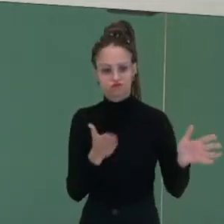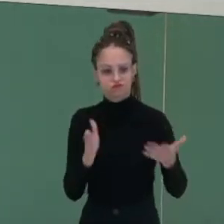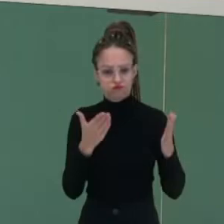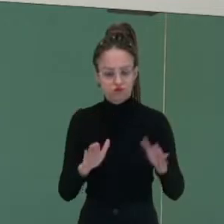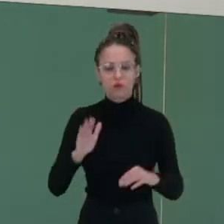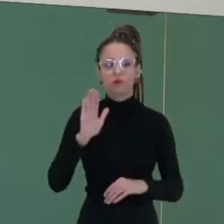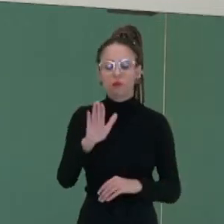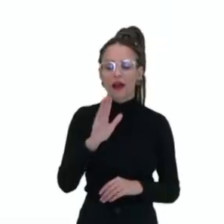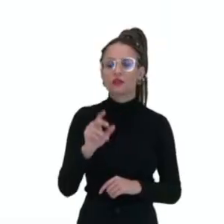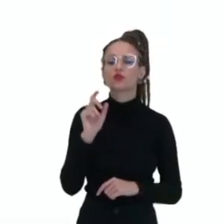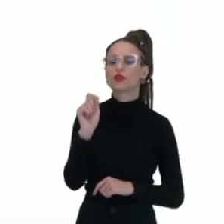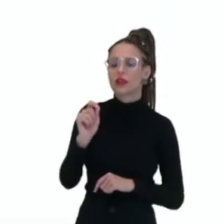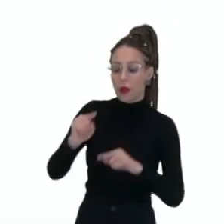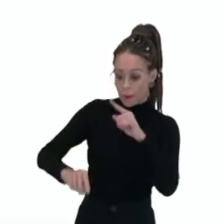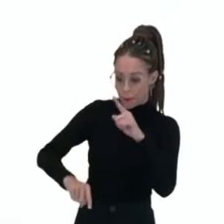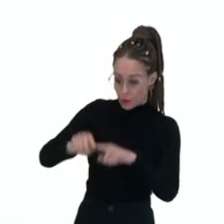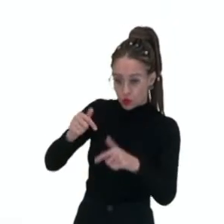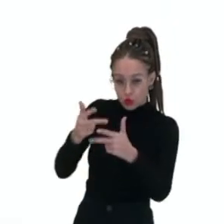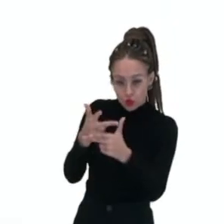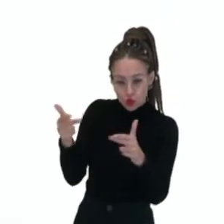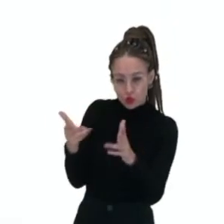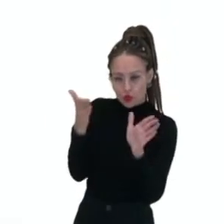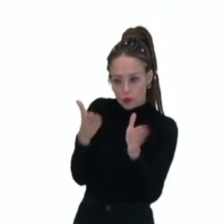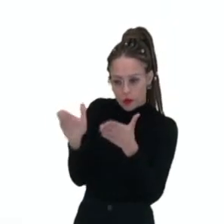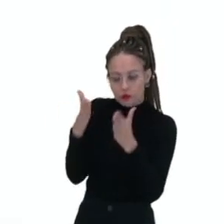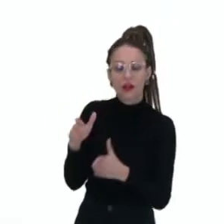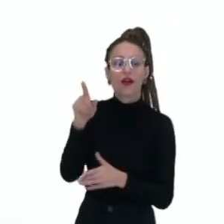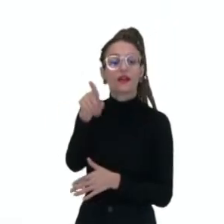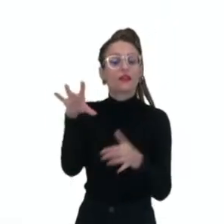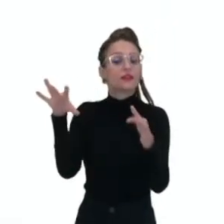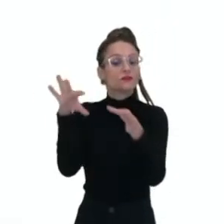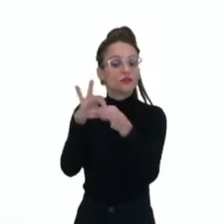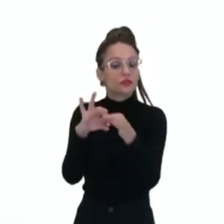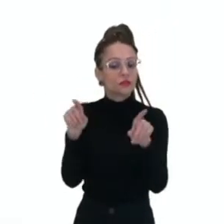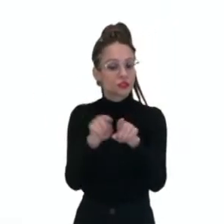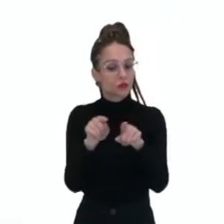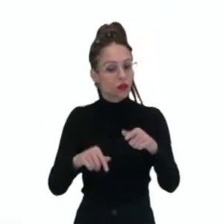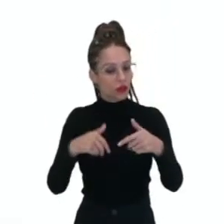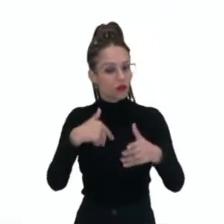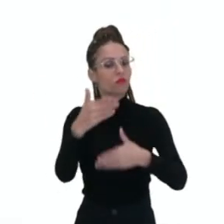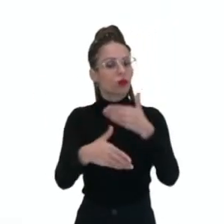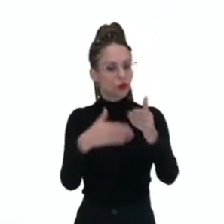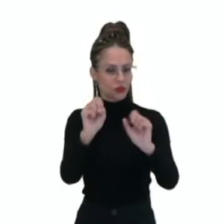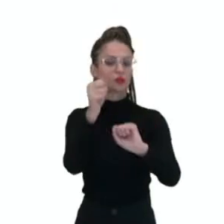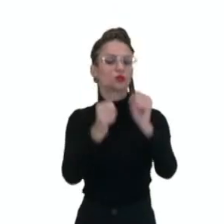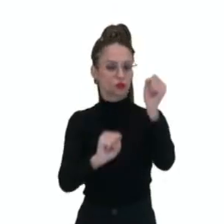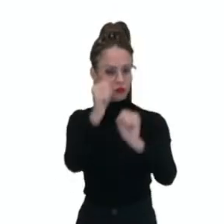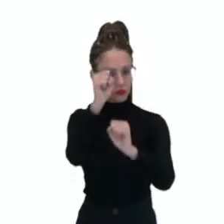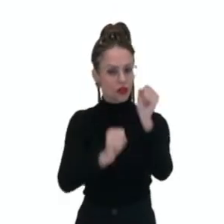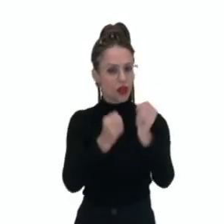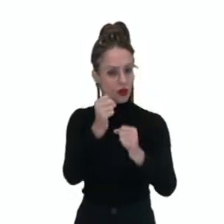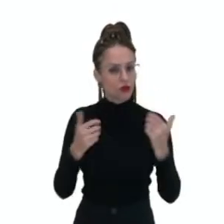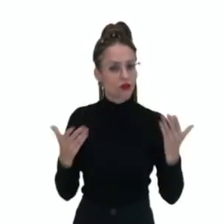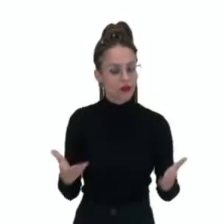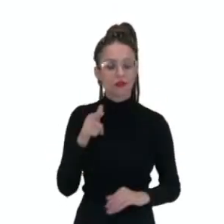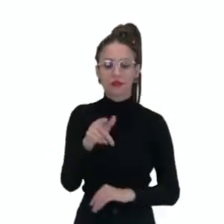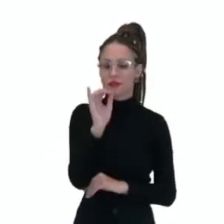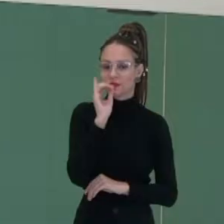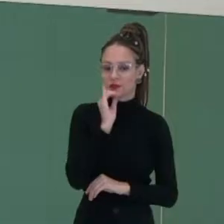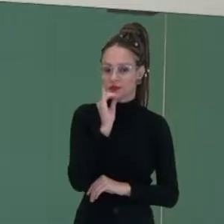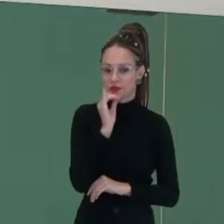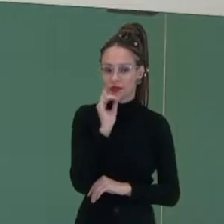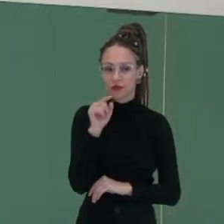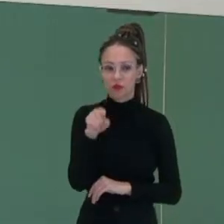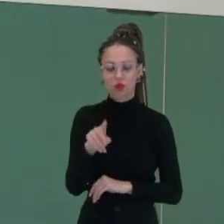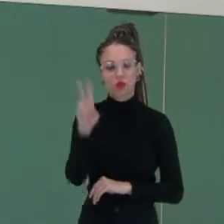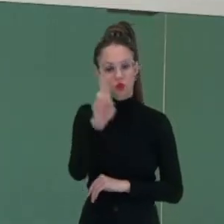A expressão de produto manufaturado pode se referir também a um processo industrial, aí neste caso com